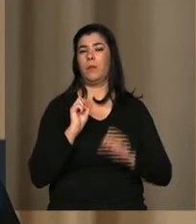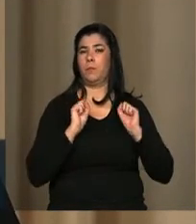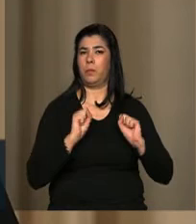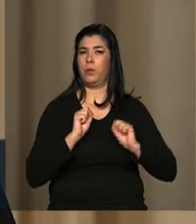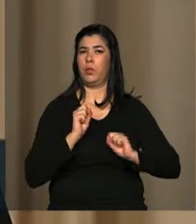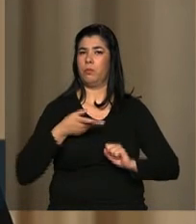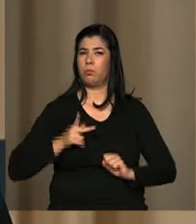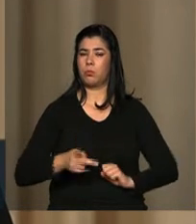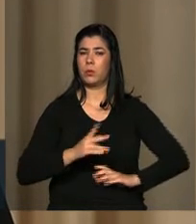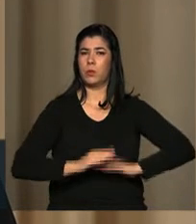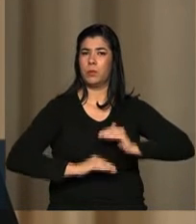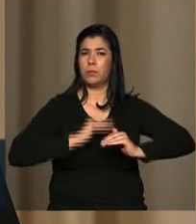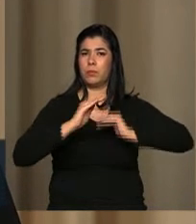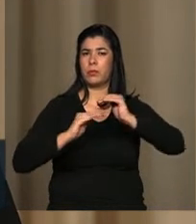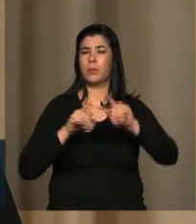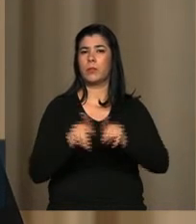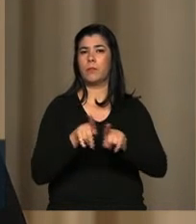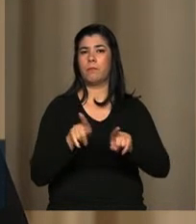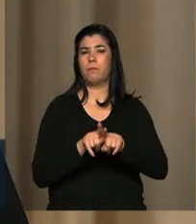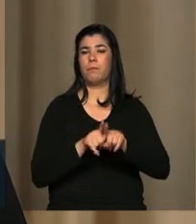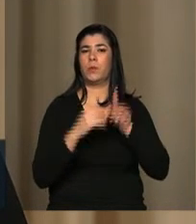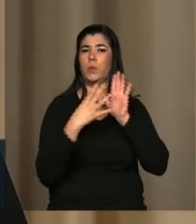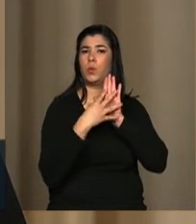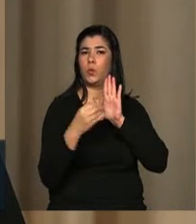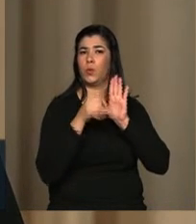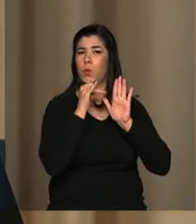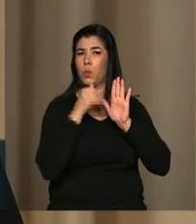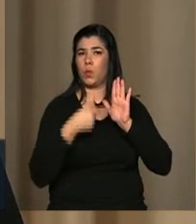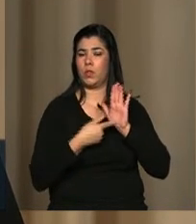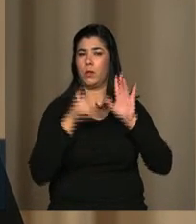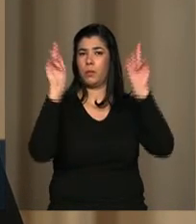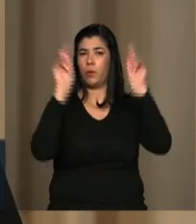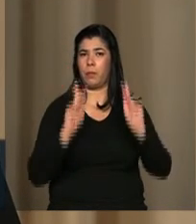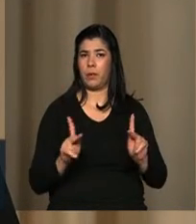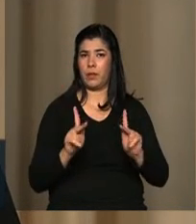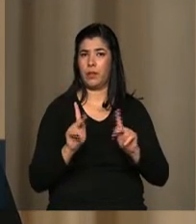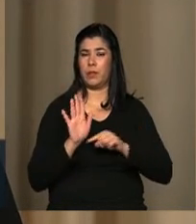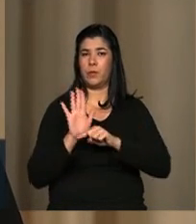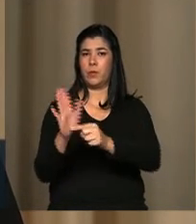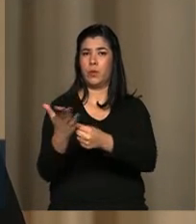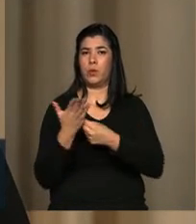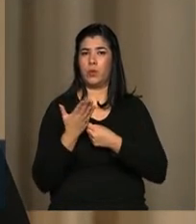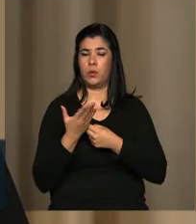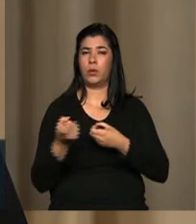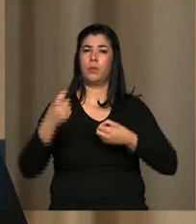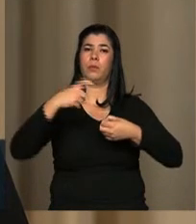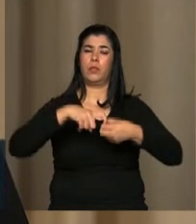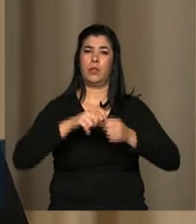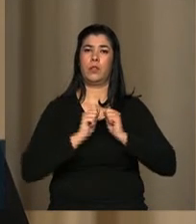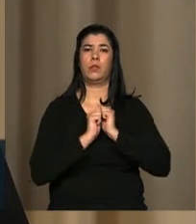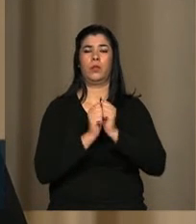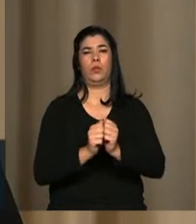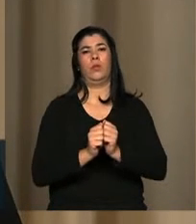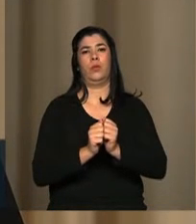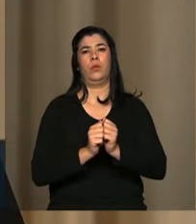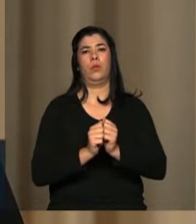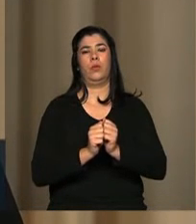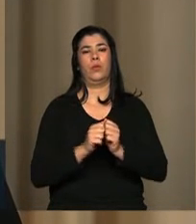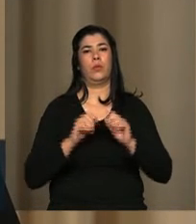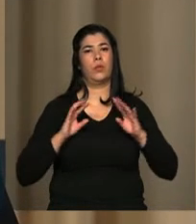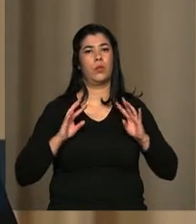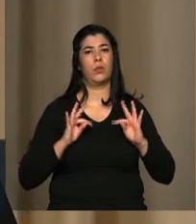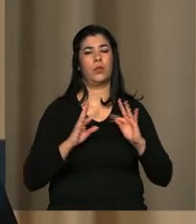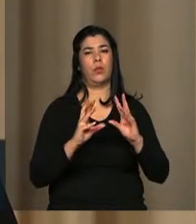construir também um exemplo de paz, cooperação e de parcerias que